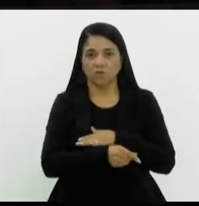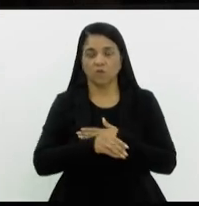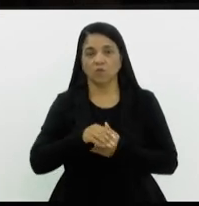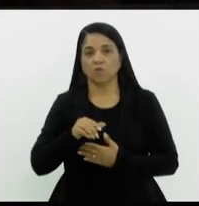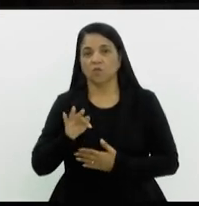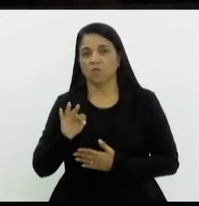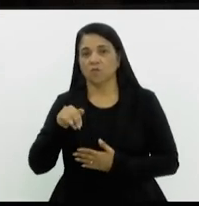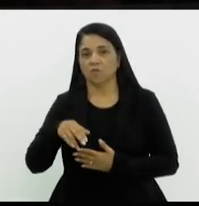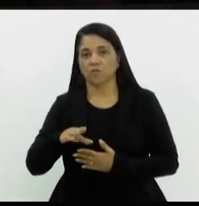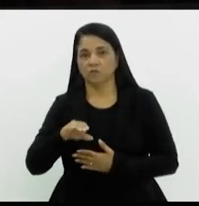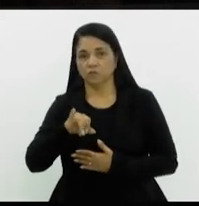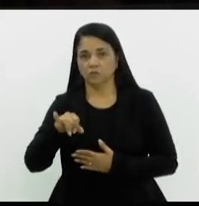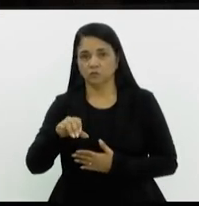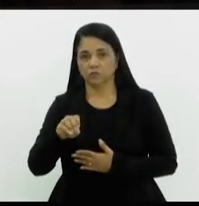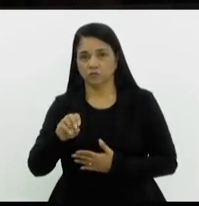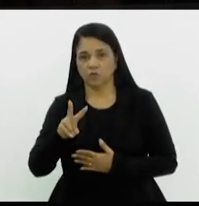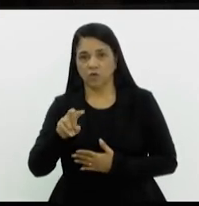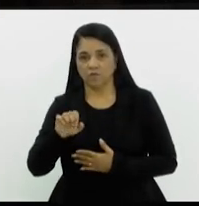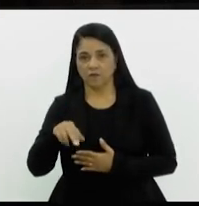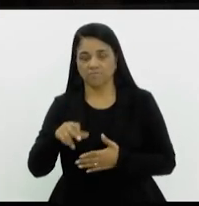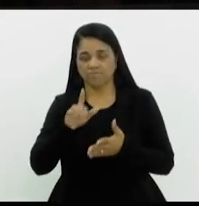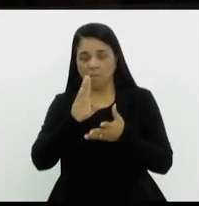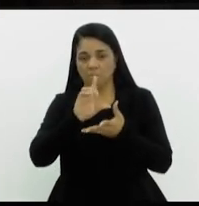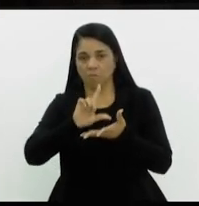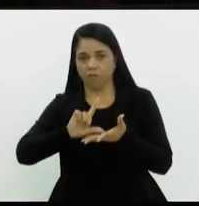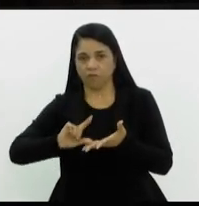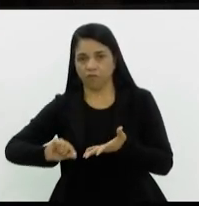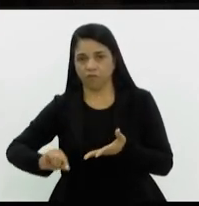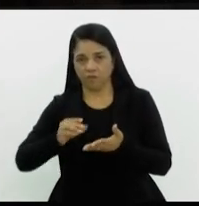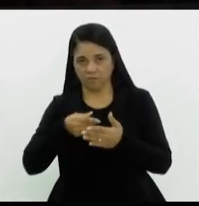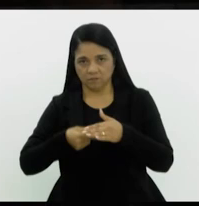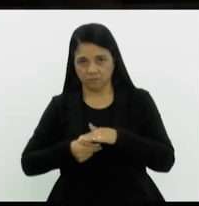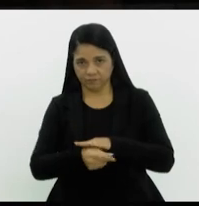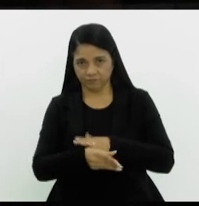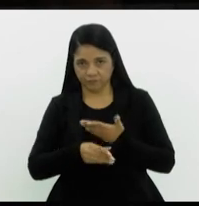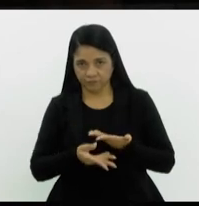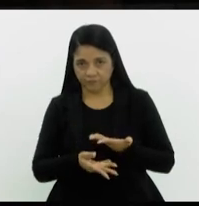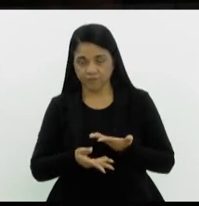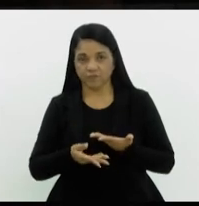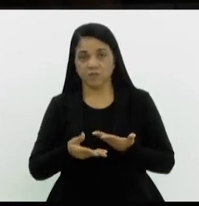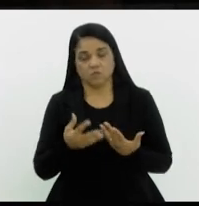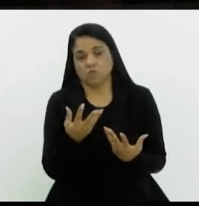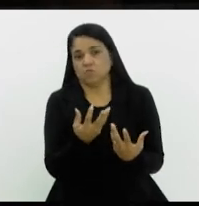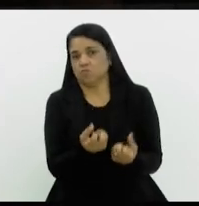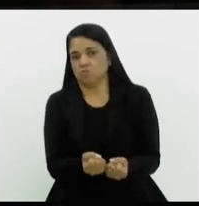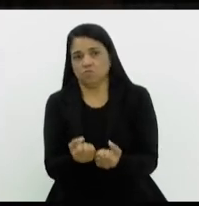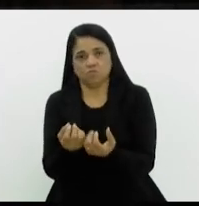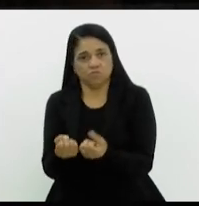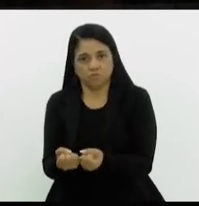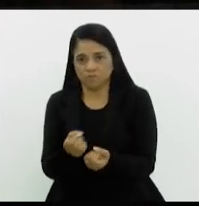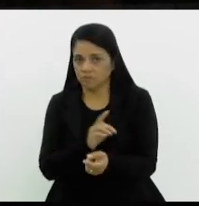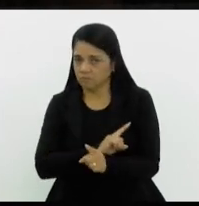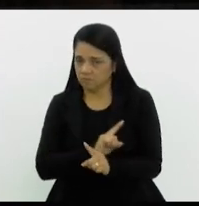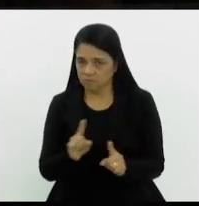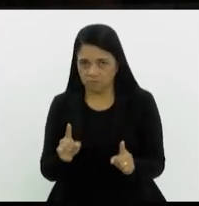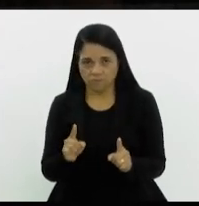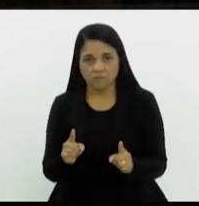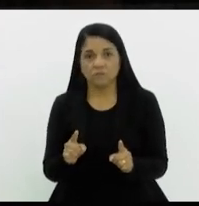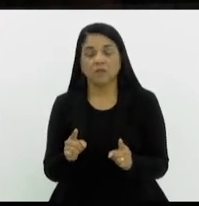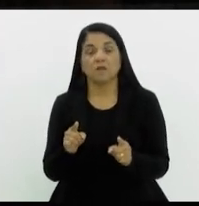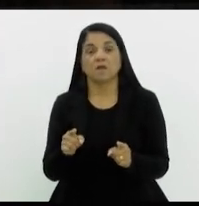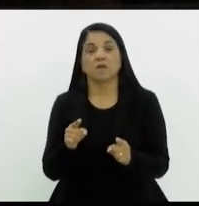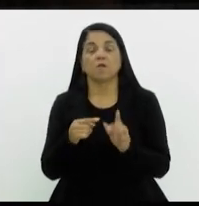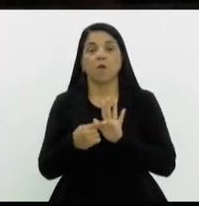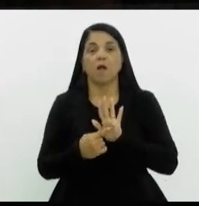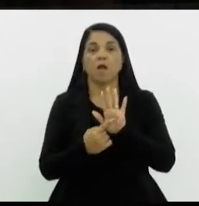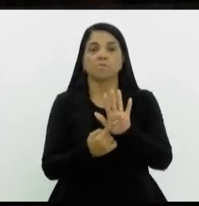acabou desabastecido. E isso não era algo admissível. Por conta disso,